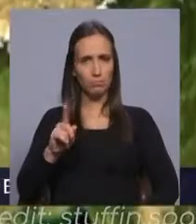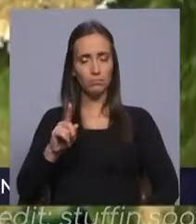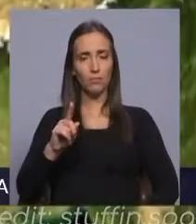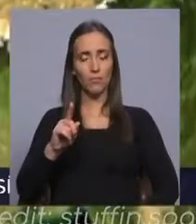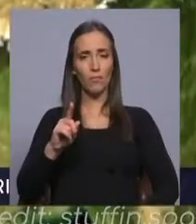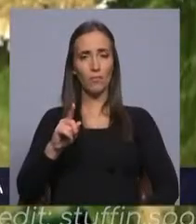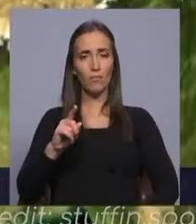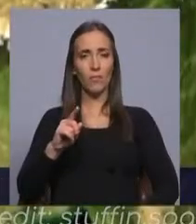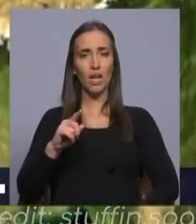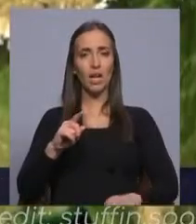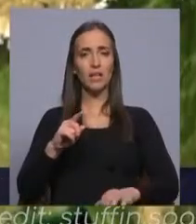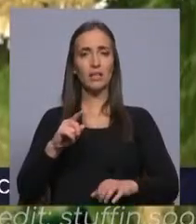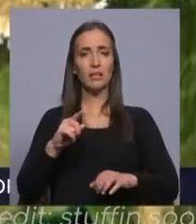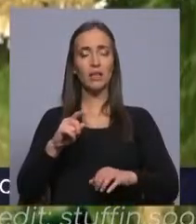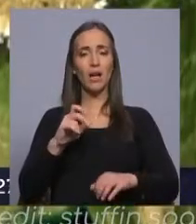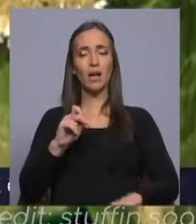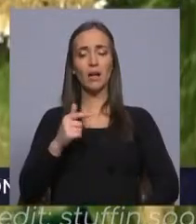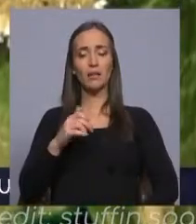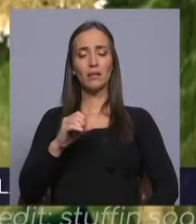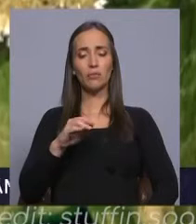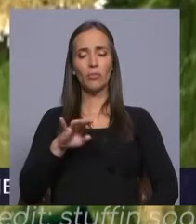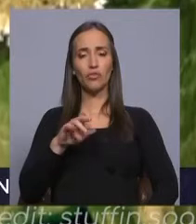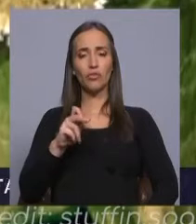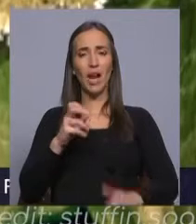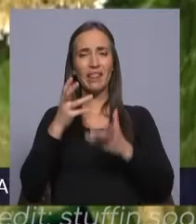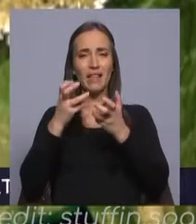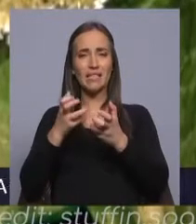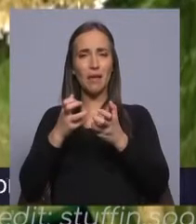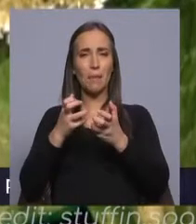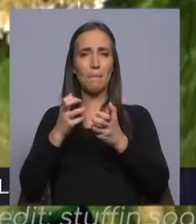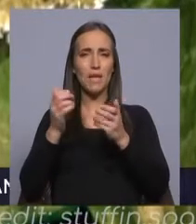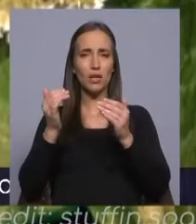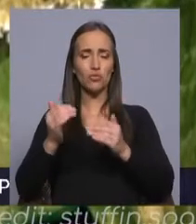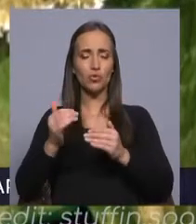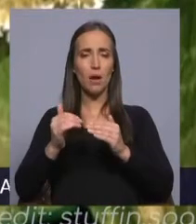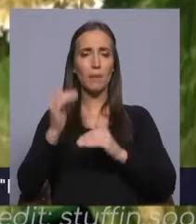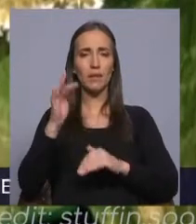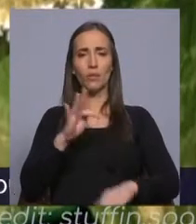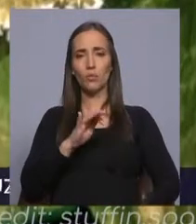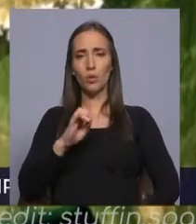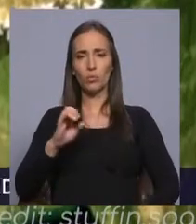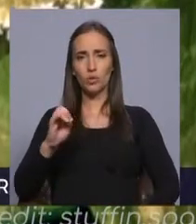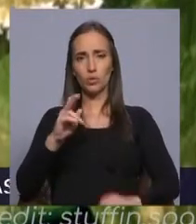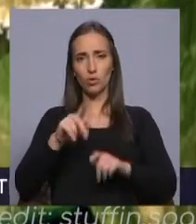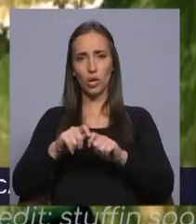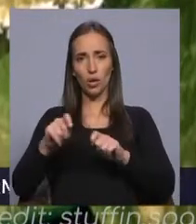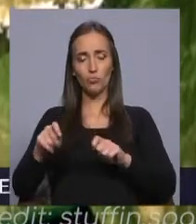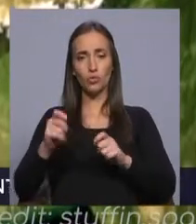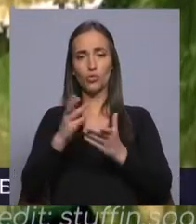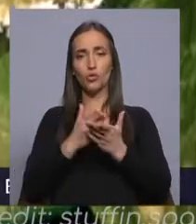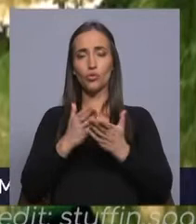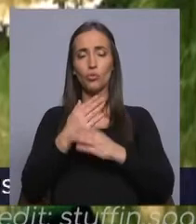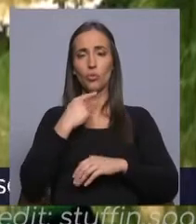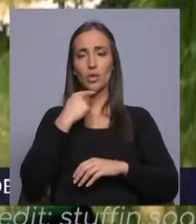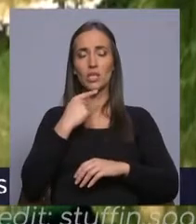perda de densidade da atmosfera a partir dos 400 km. E este estudo diz que a densidade da